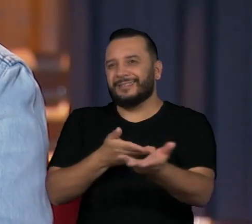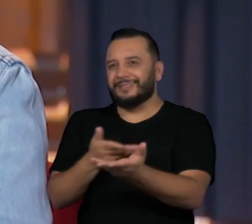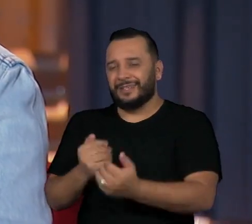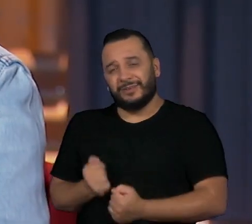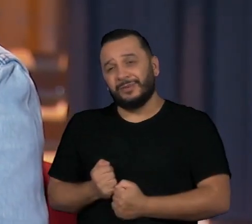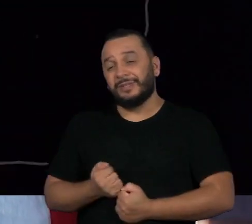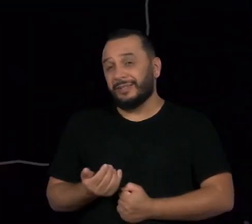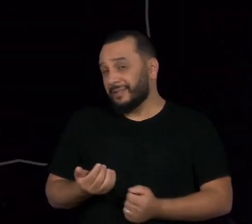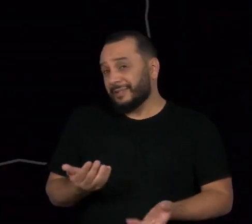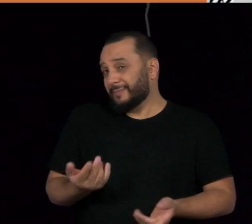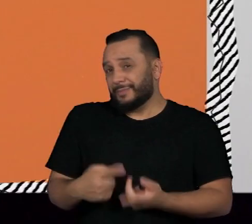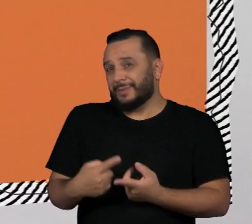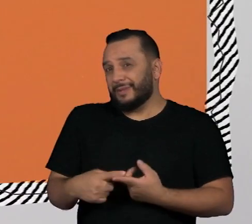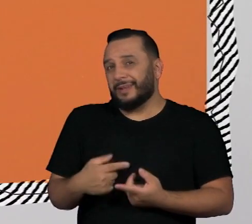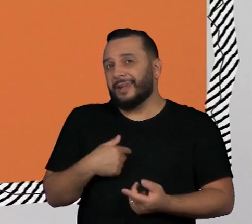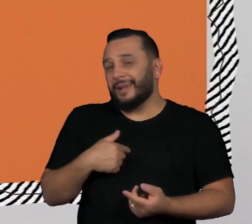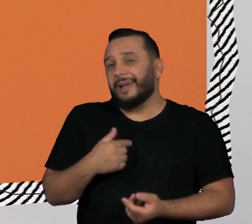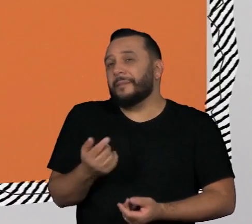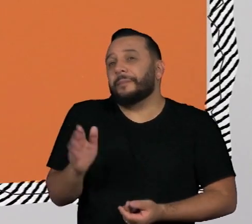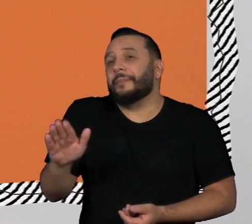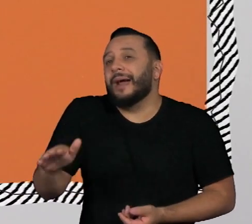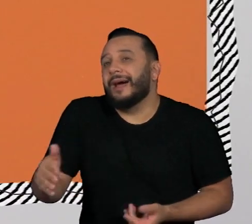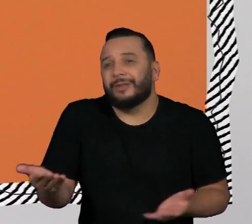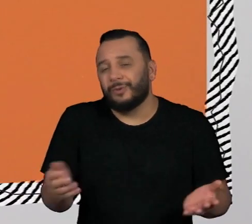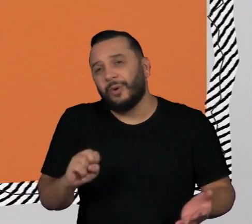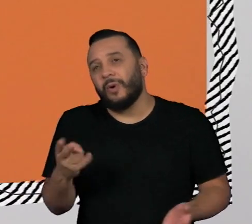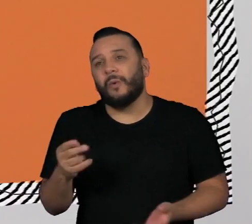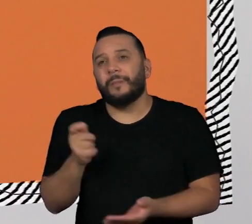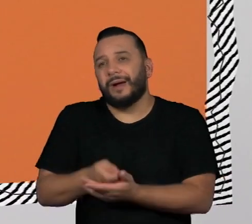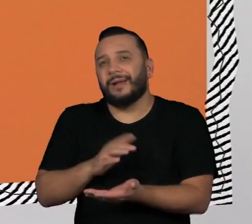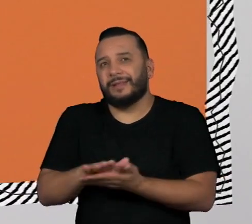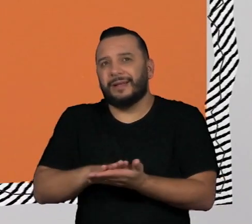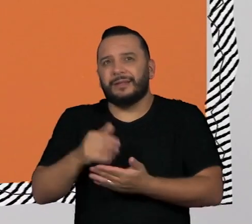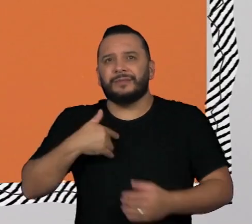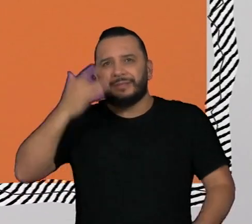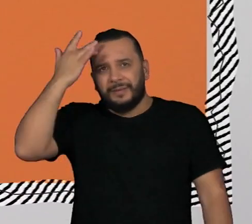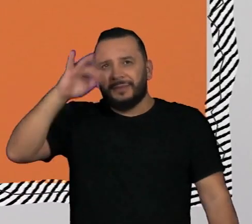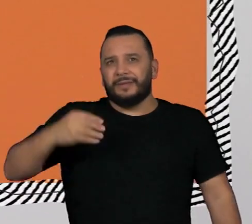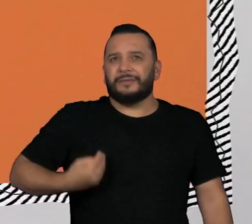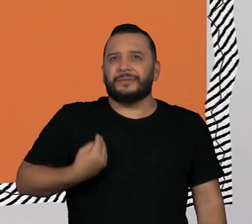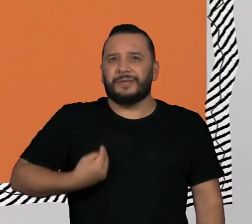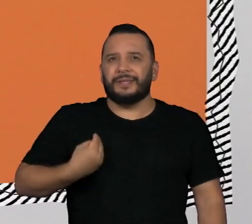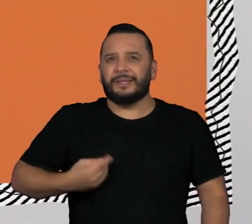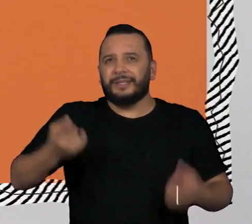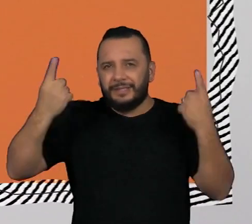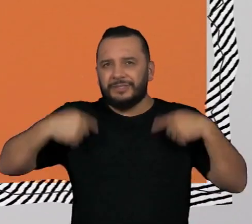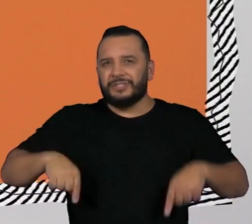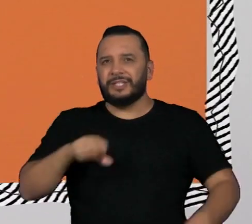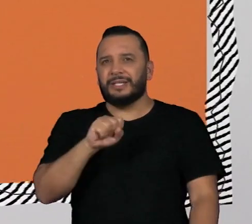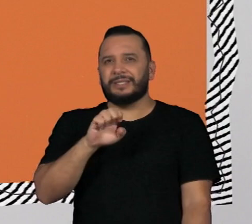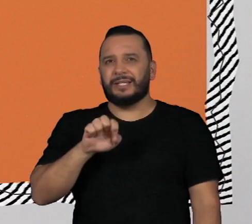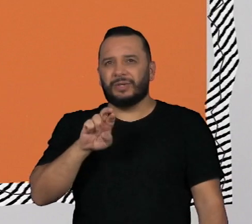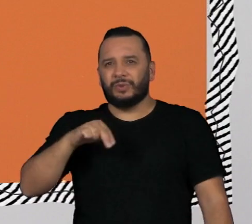custam pouco ou nada. Eu que nem sabia que existia exame para medir sua serotonina.